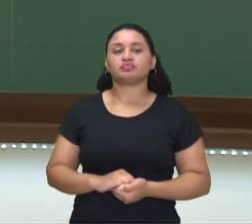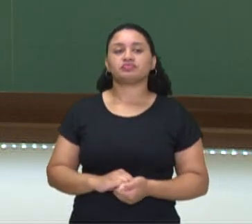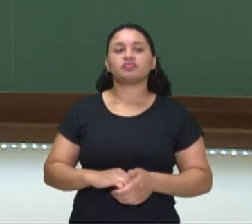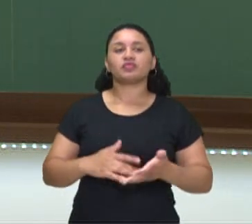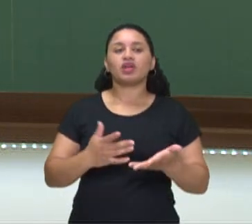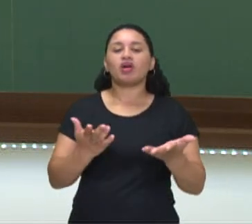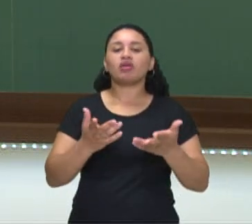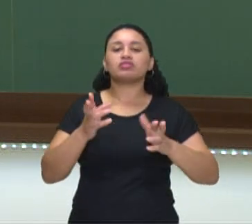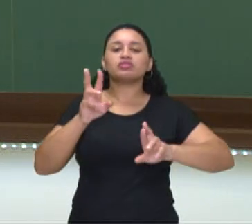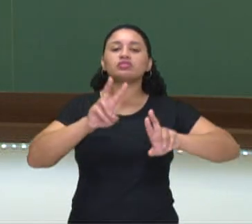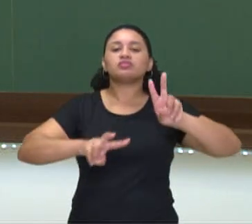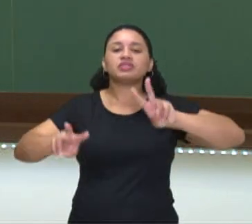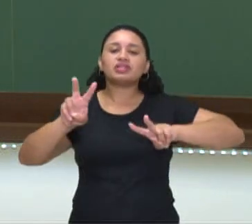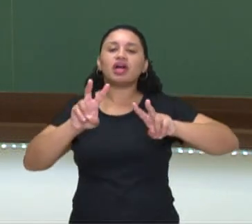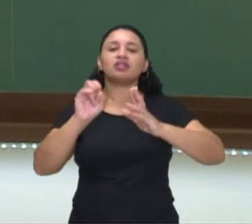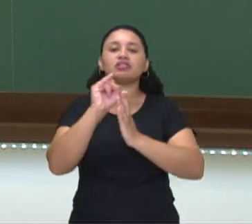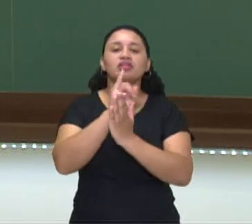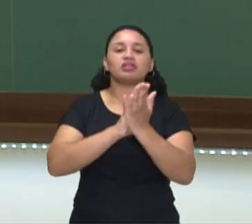Observe essa